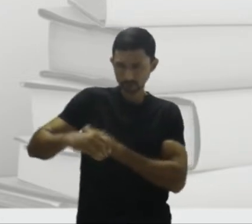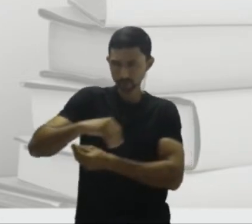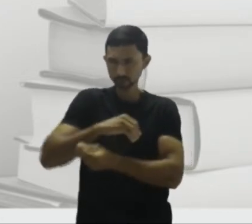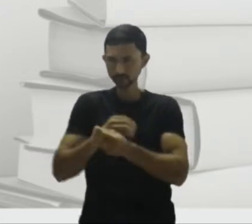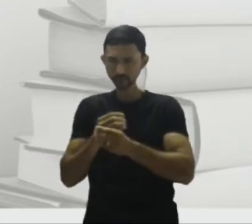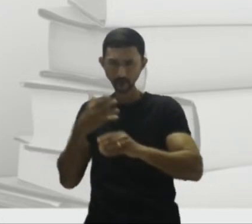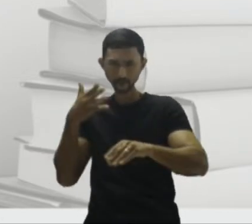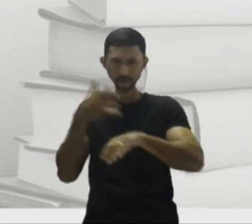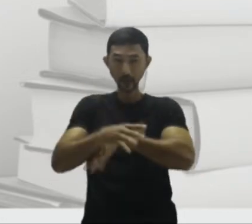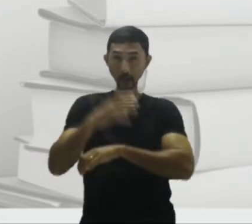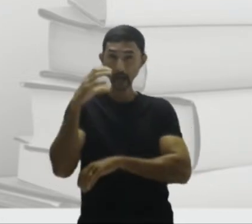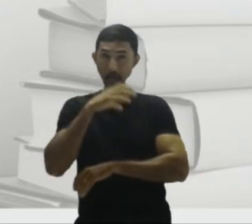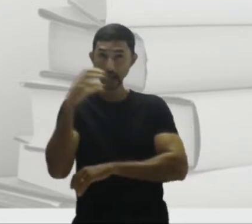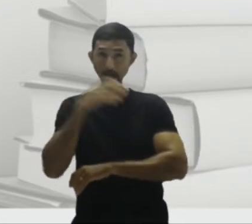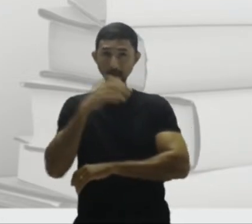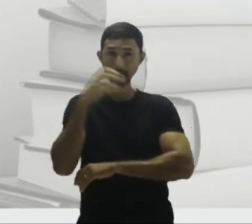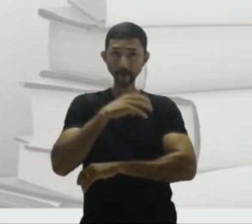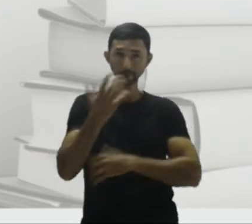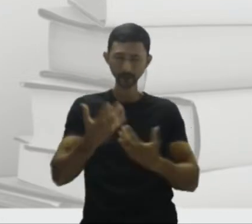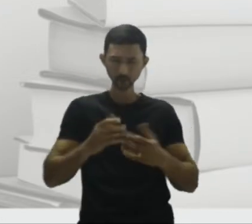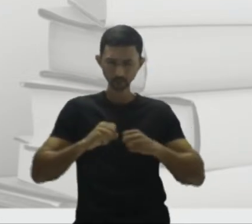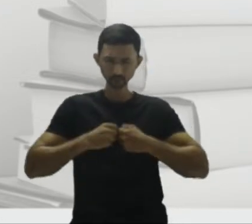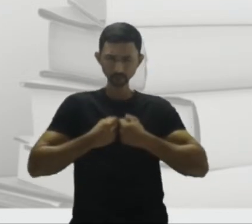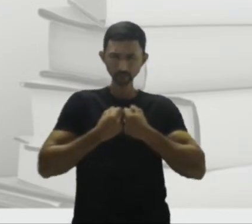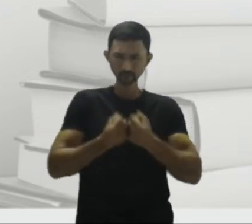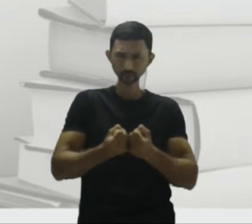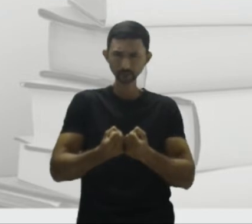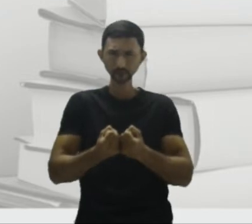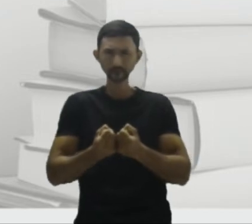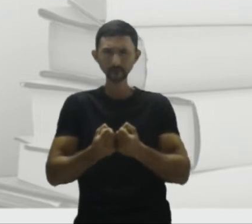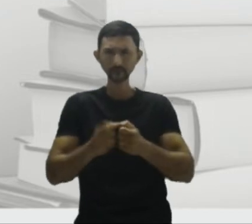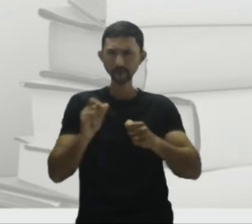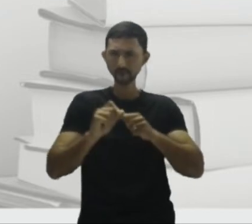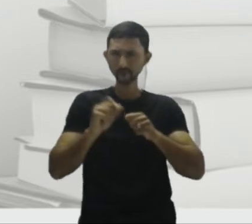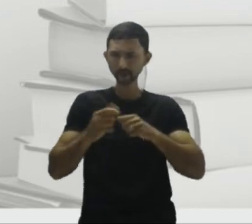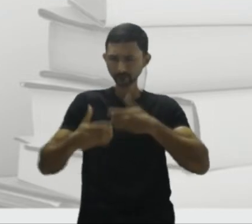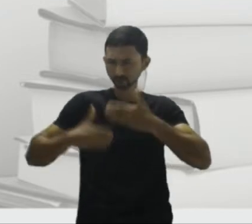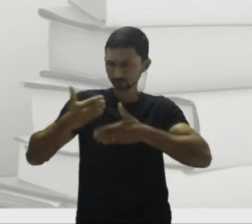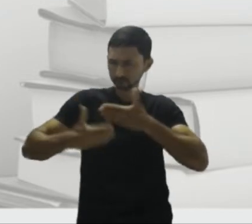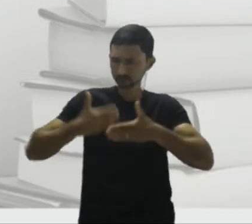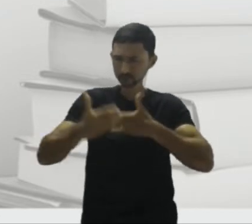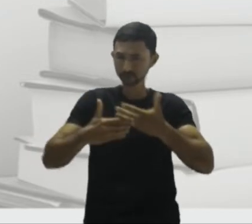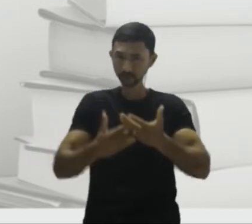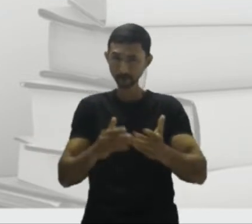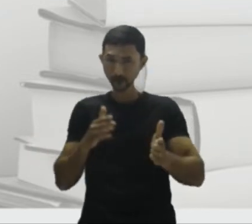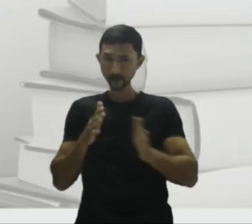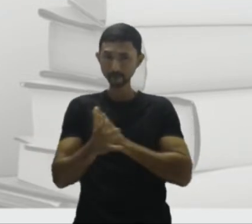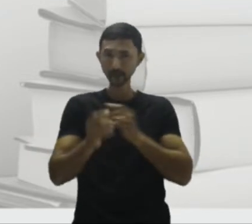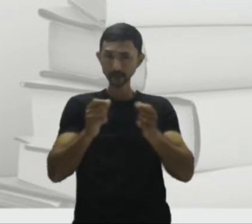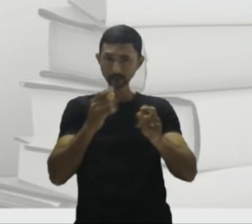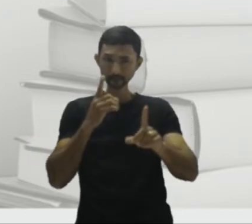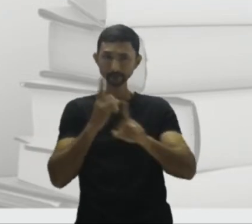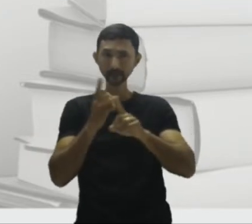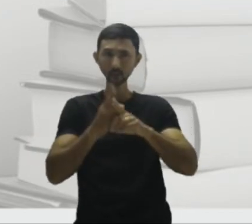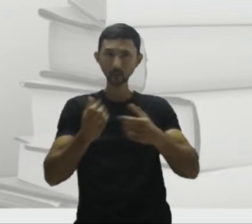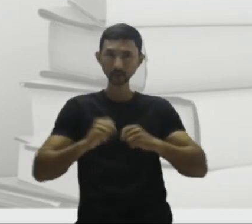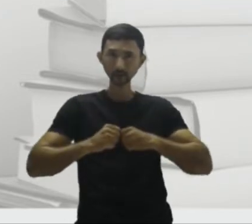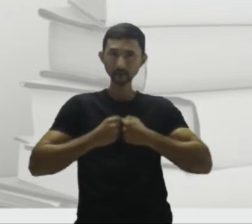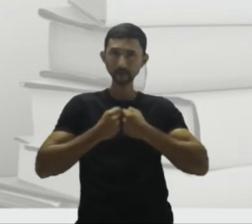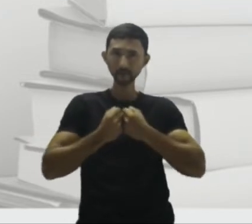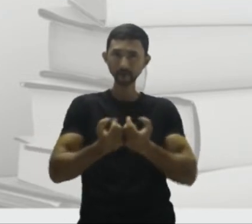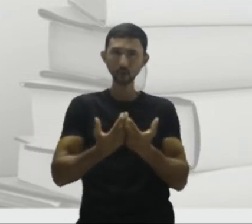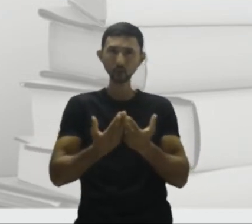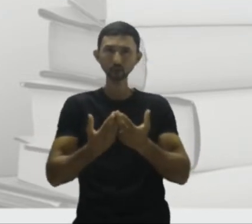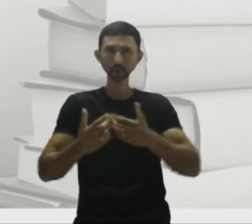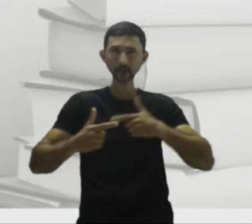a Sormontes imita, ave a mais lesta, que ao fugir de esguelha,